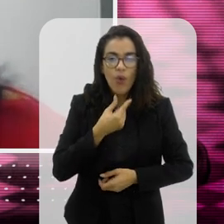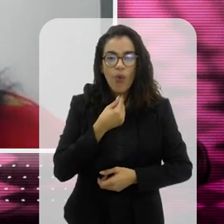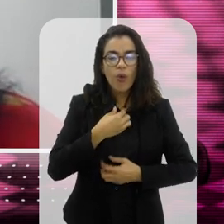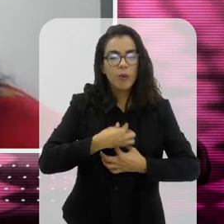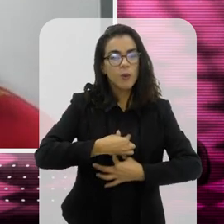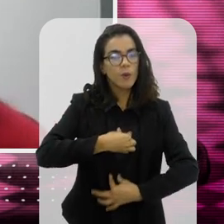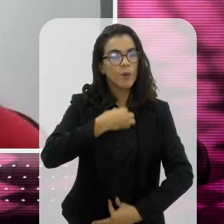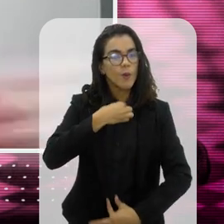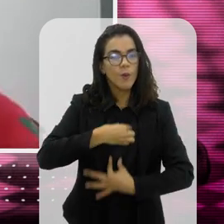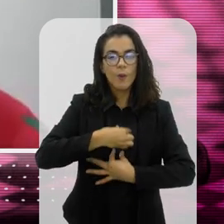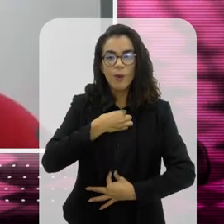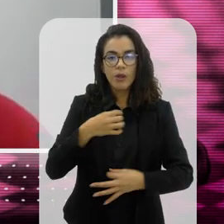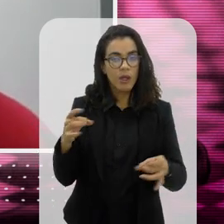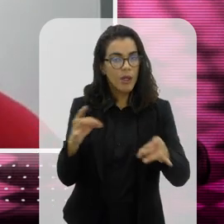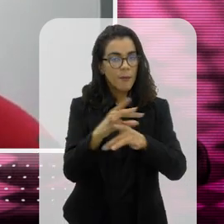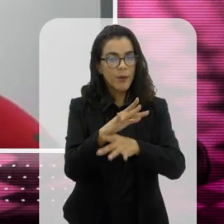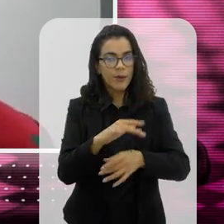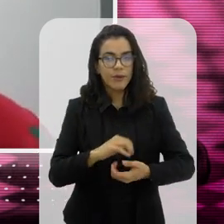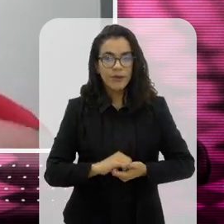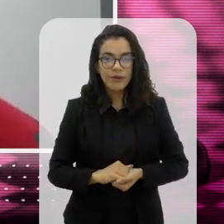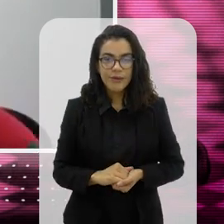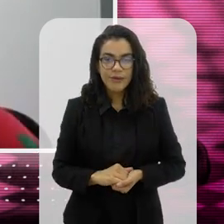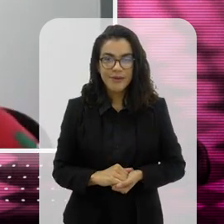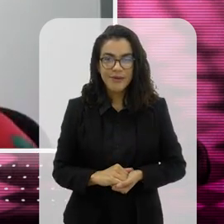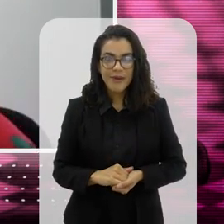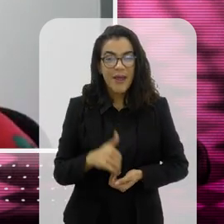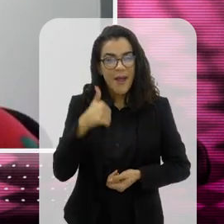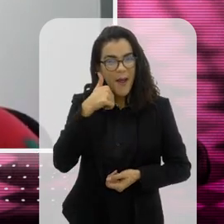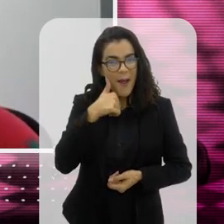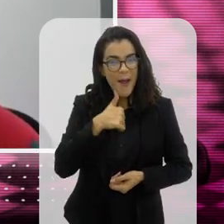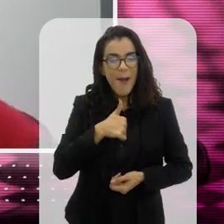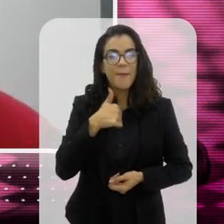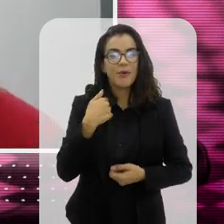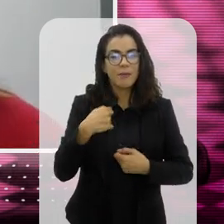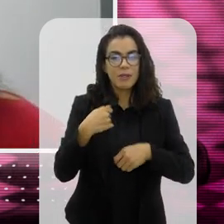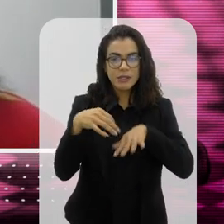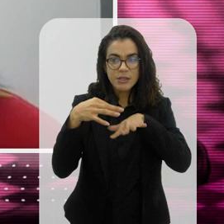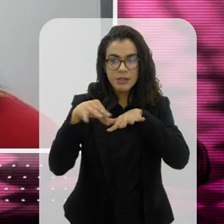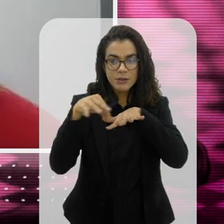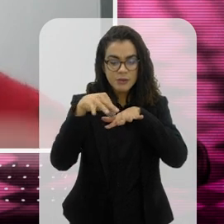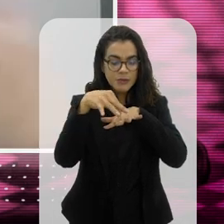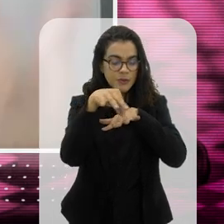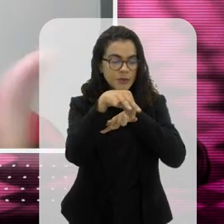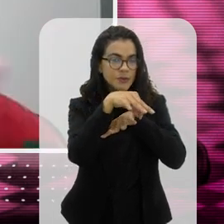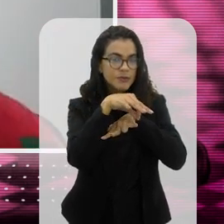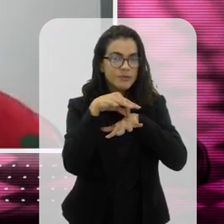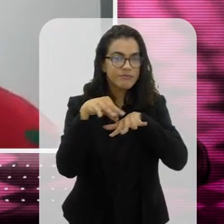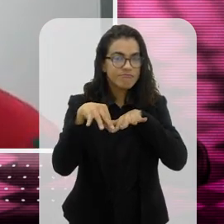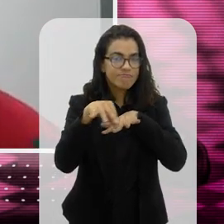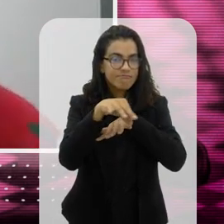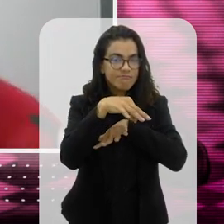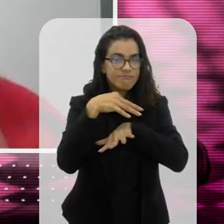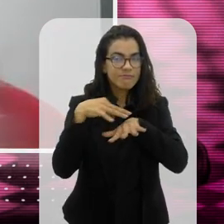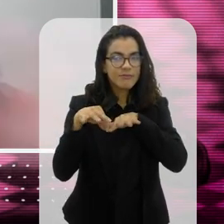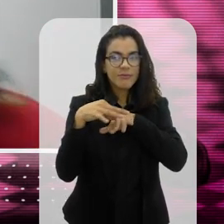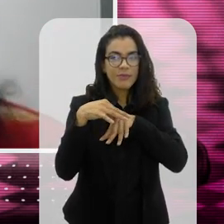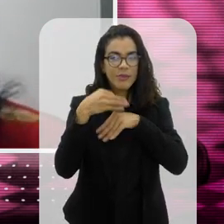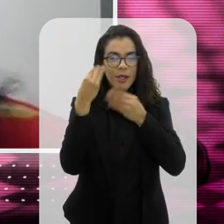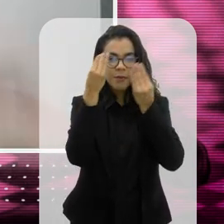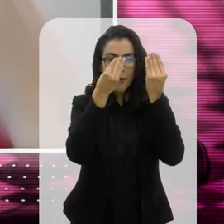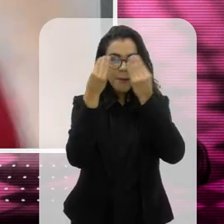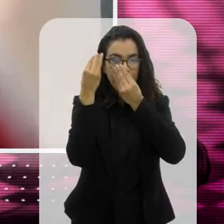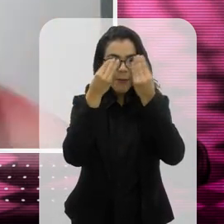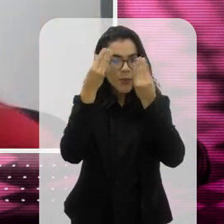isso cansa. O homem bota uma gravata, o terno e a gravata, ele está pronto. A mulher precisa estar com a unha feita, que eu nem estou, mas enfim. Precisa estar com a